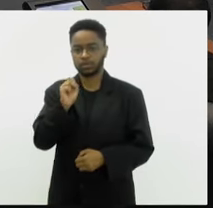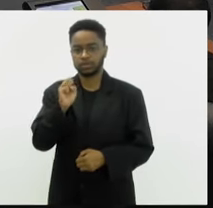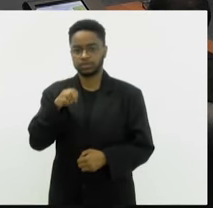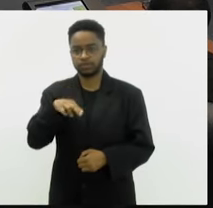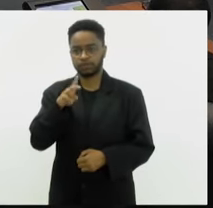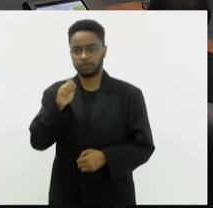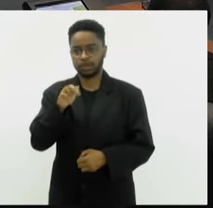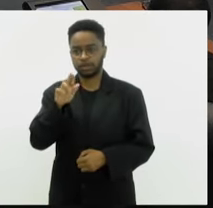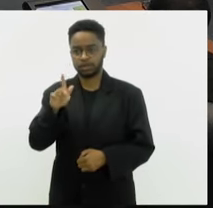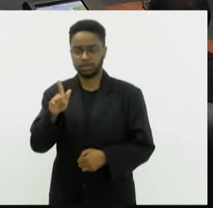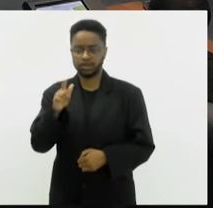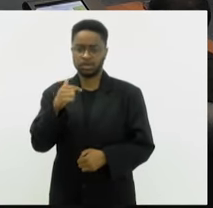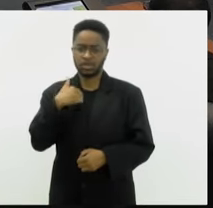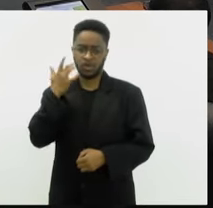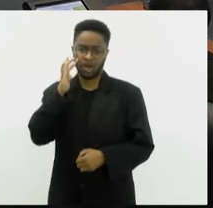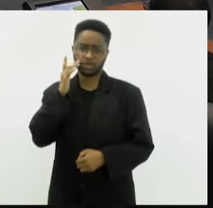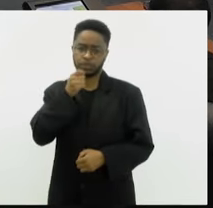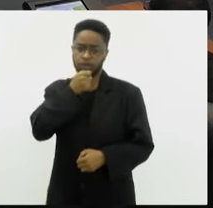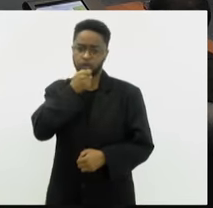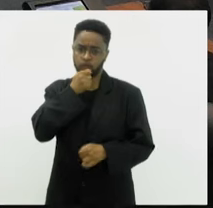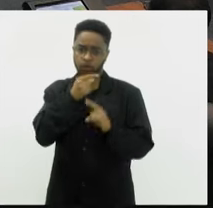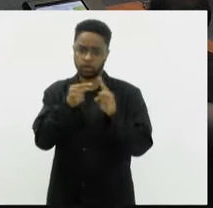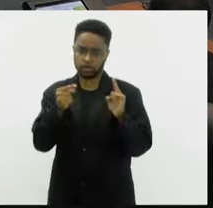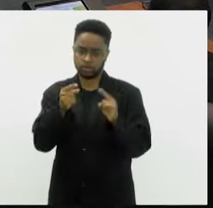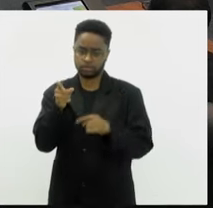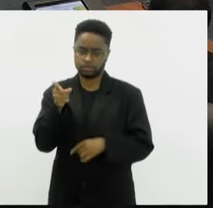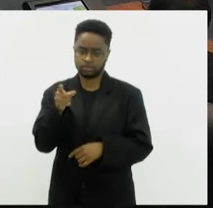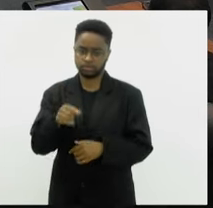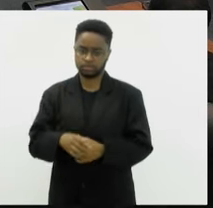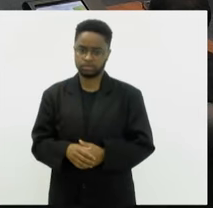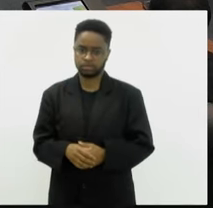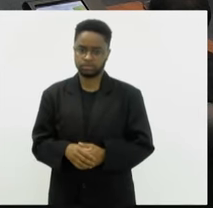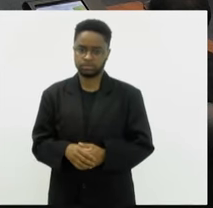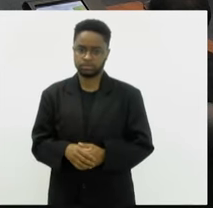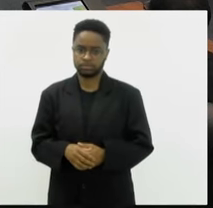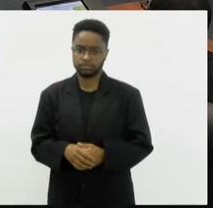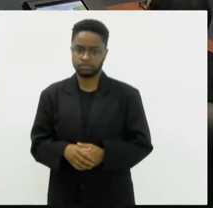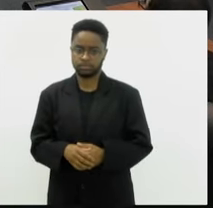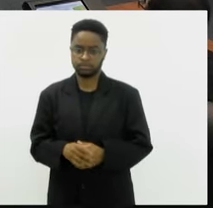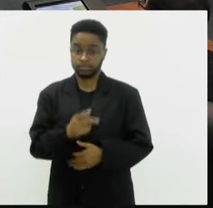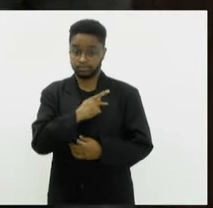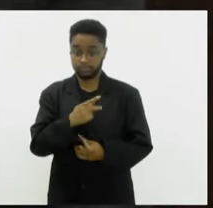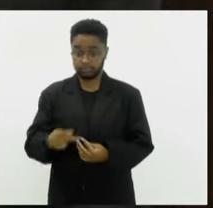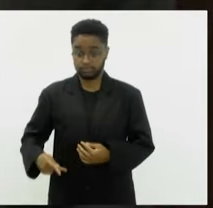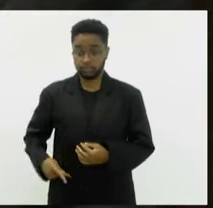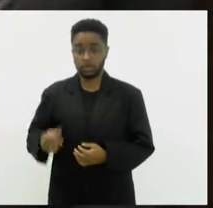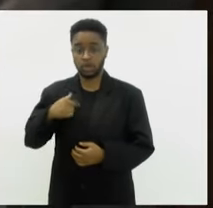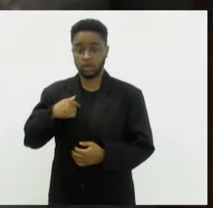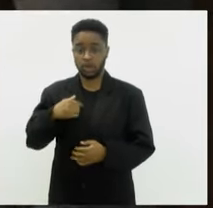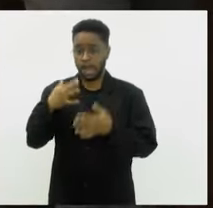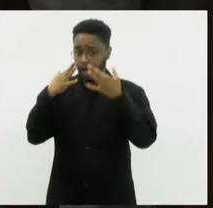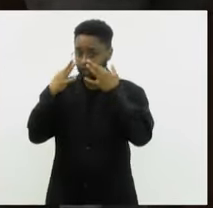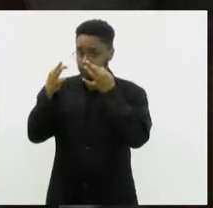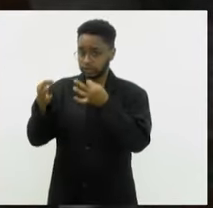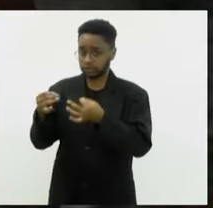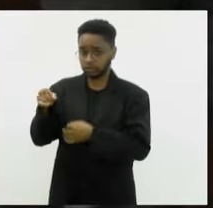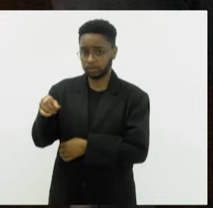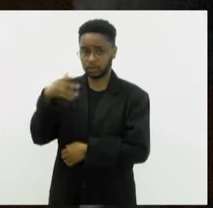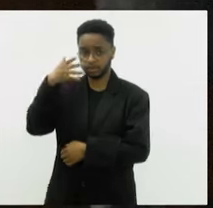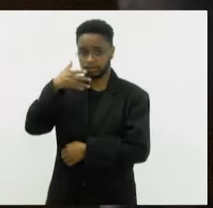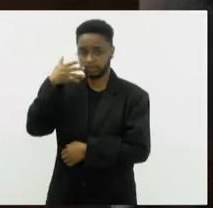Acho que está fechado no próprio microfone, Rosenberg. Senhor presidente, sim. Ouvindo atentamente aqui o deputado,